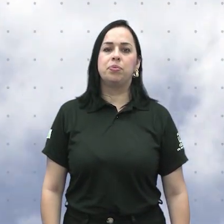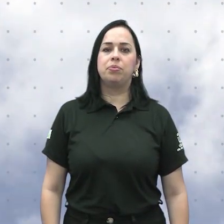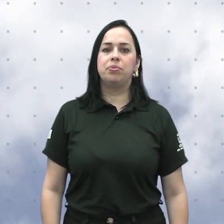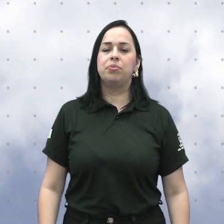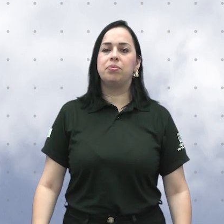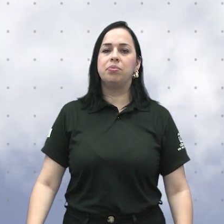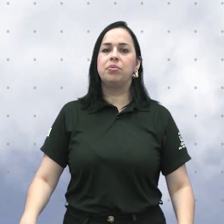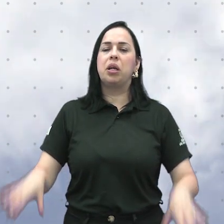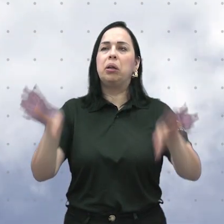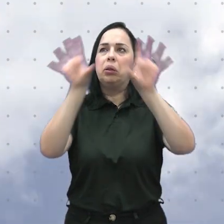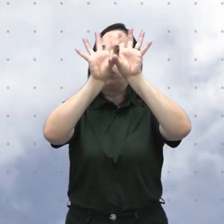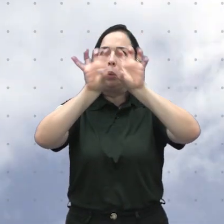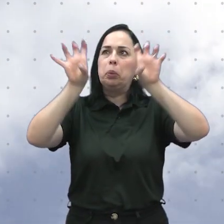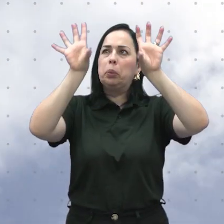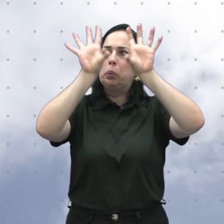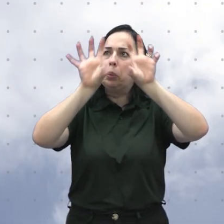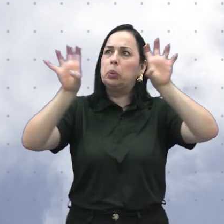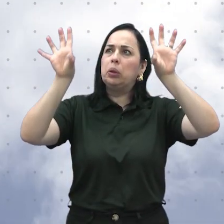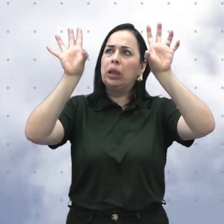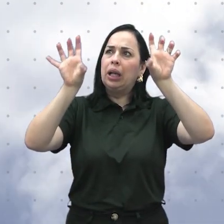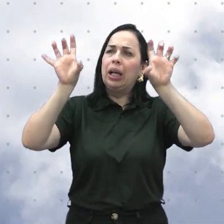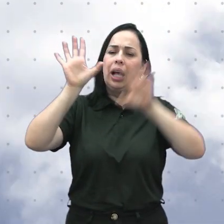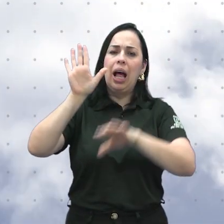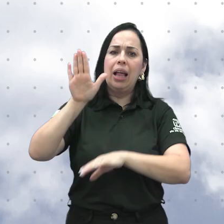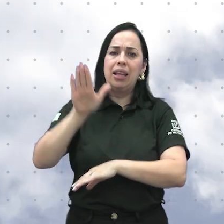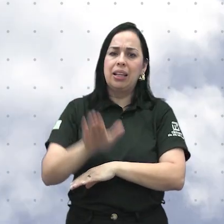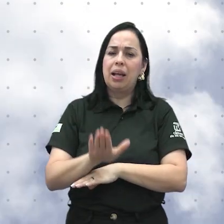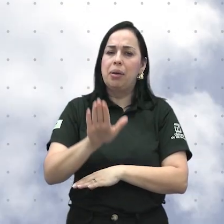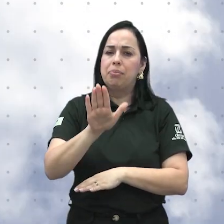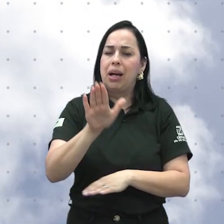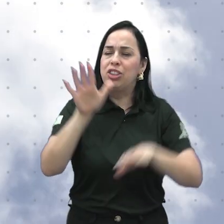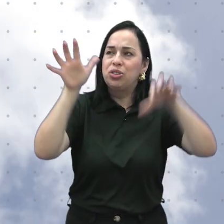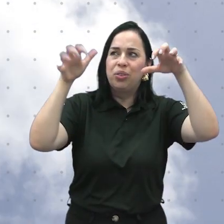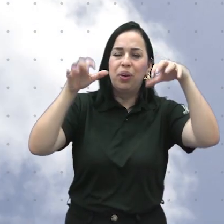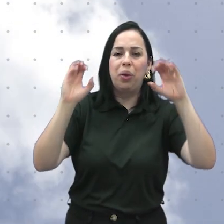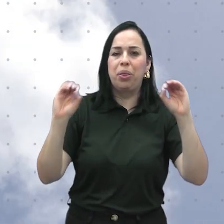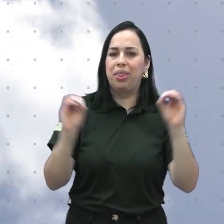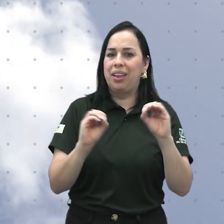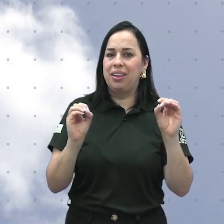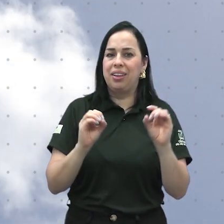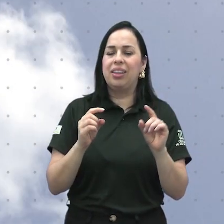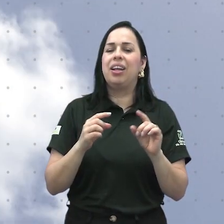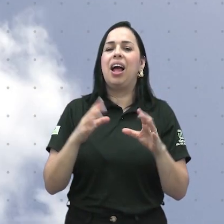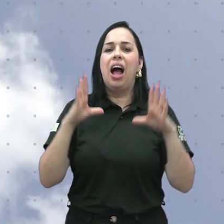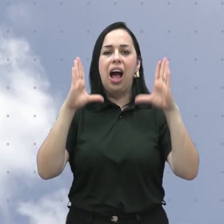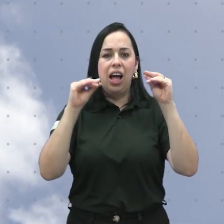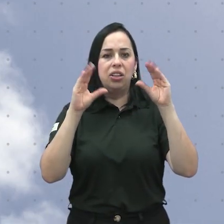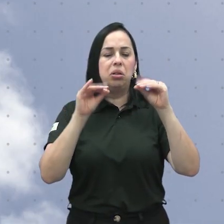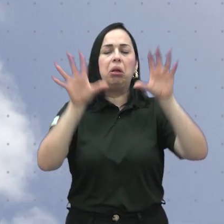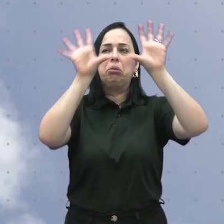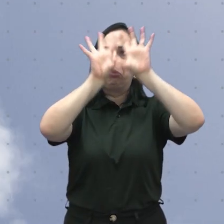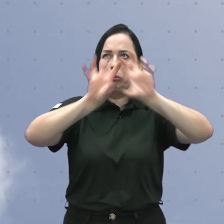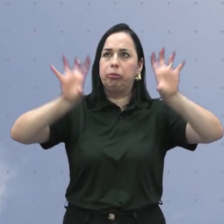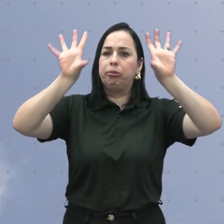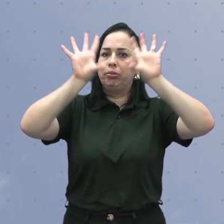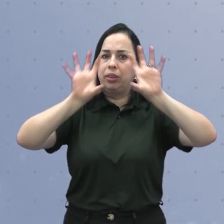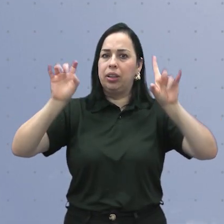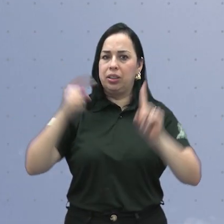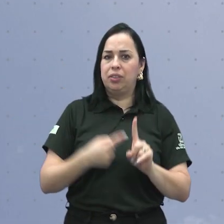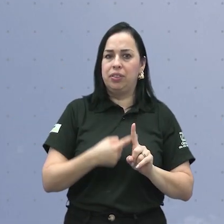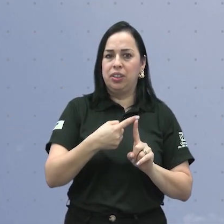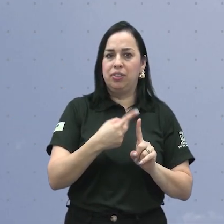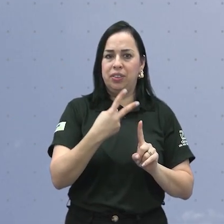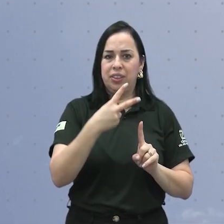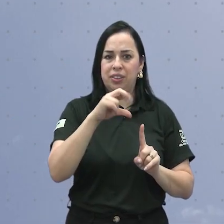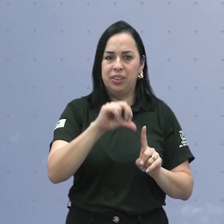O céu permanece nublado na tarde desta segunda-feira, mas não deve chover. À noite também será com muitas nuvens. A